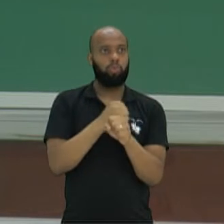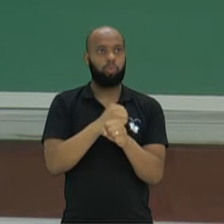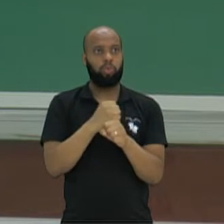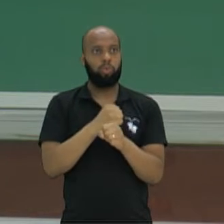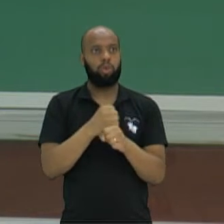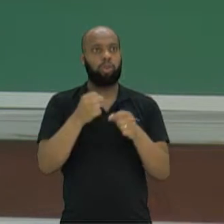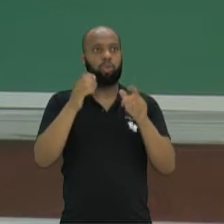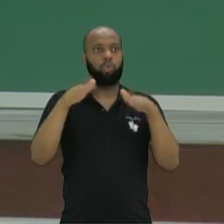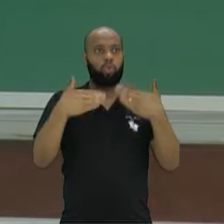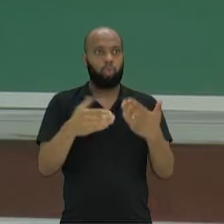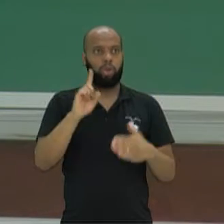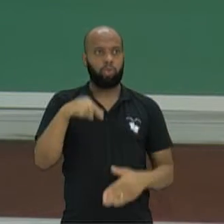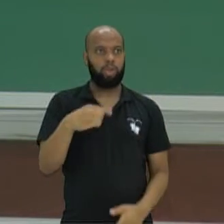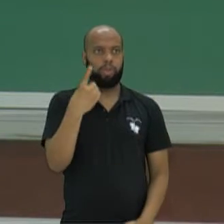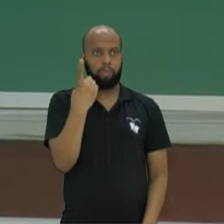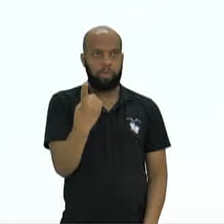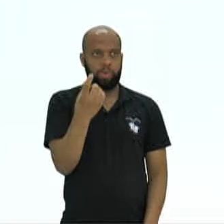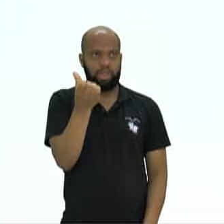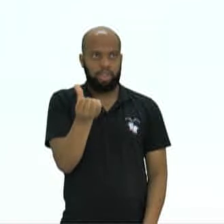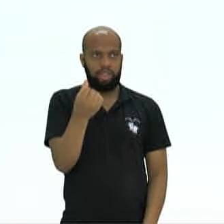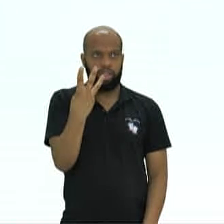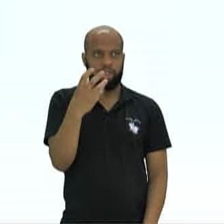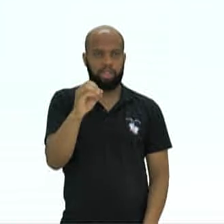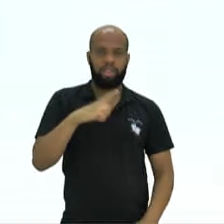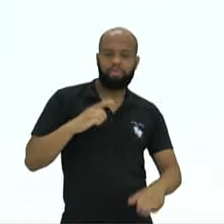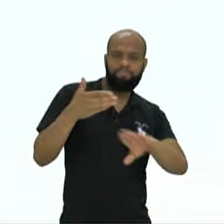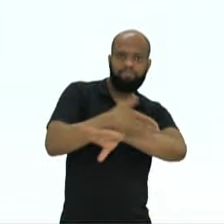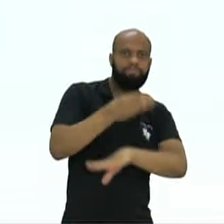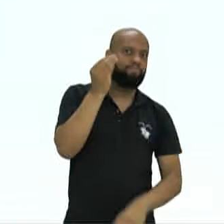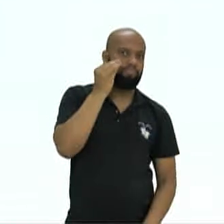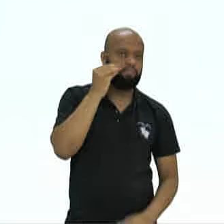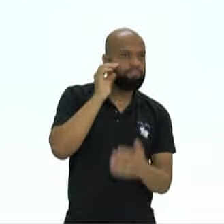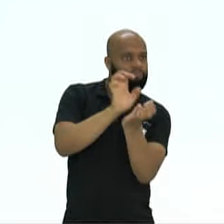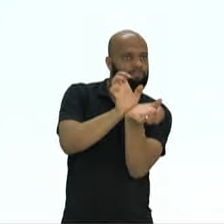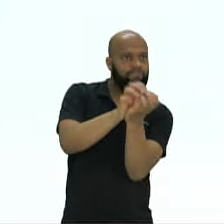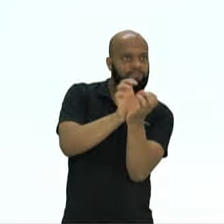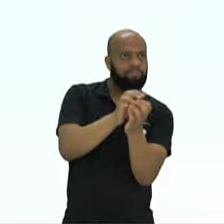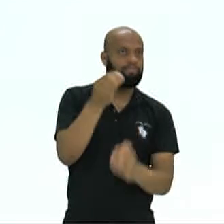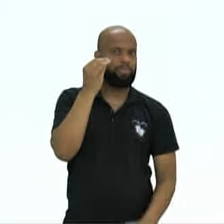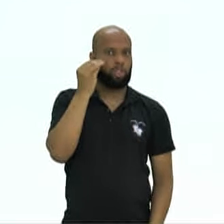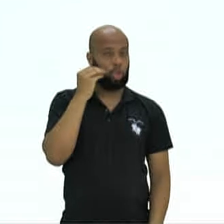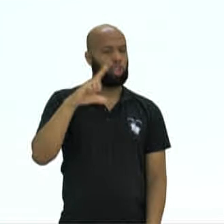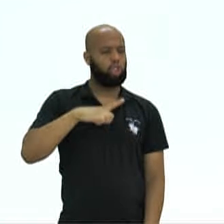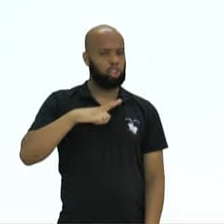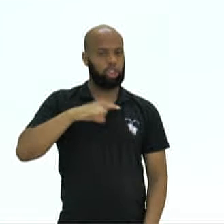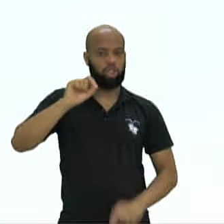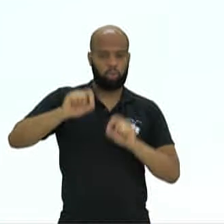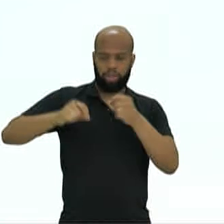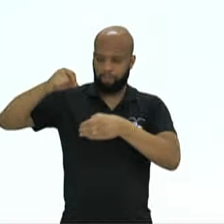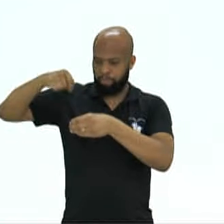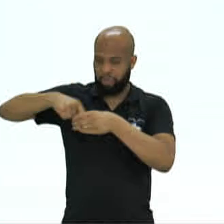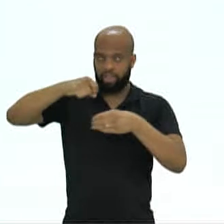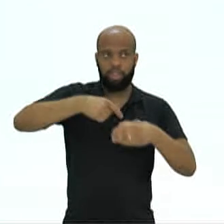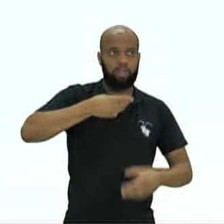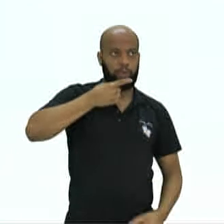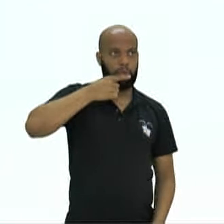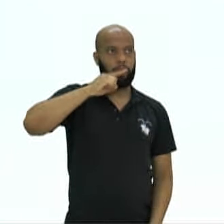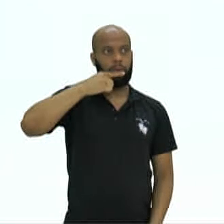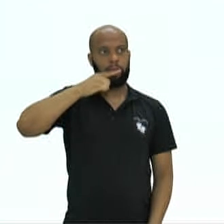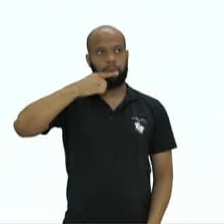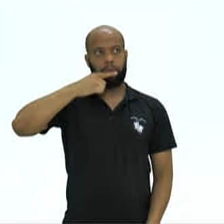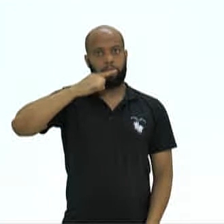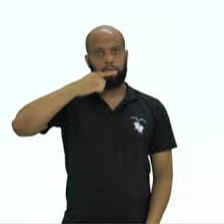águas brasileiras. Dessa vez para invadir Pernambuco, o maior produtor mundial de açúcar na época. Vou parar de falar que